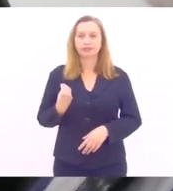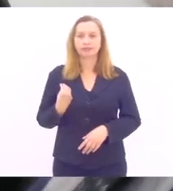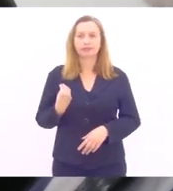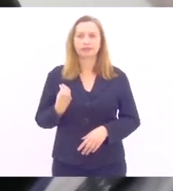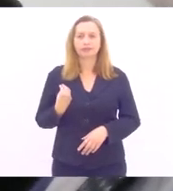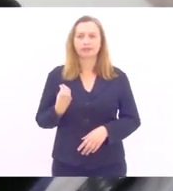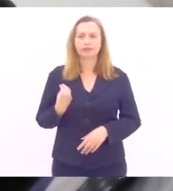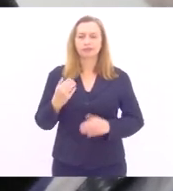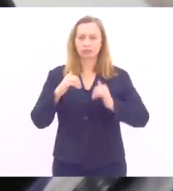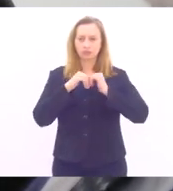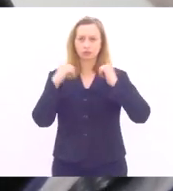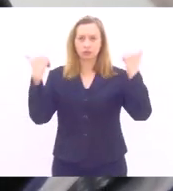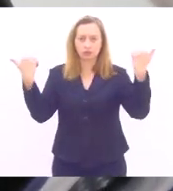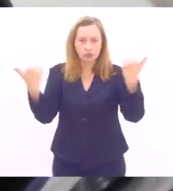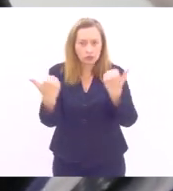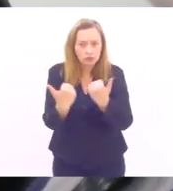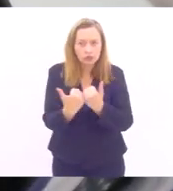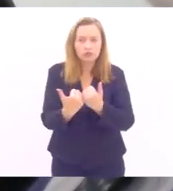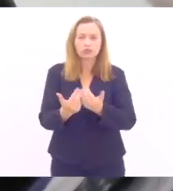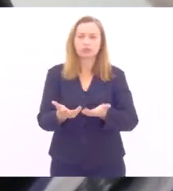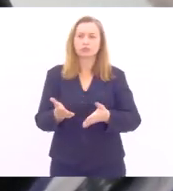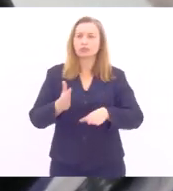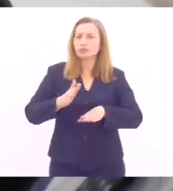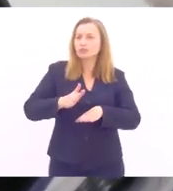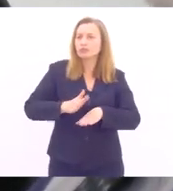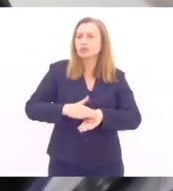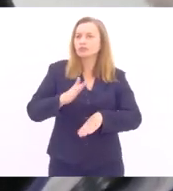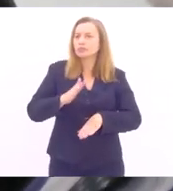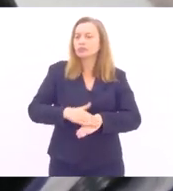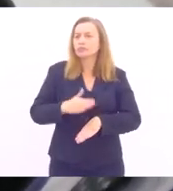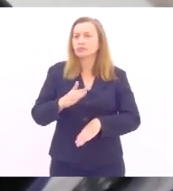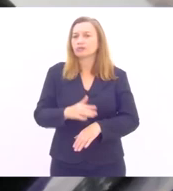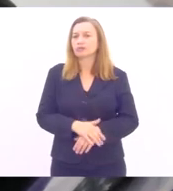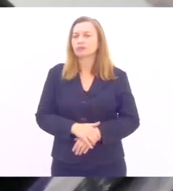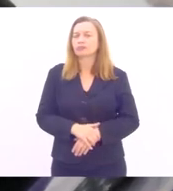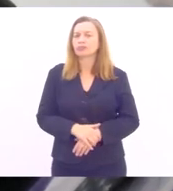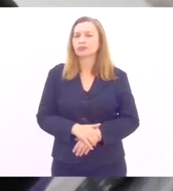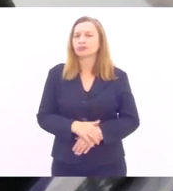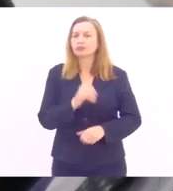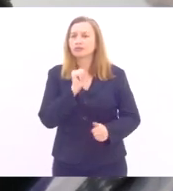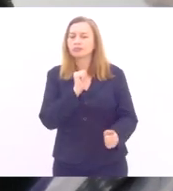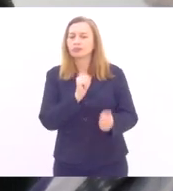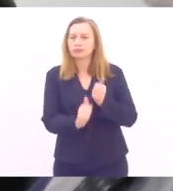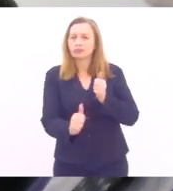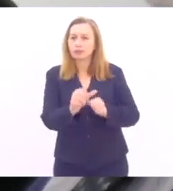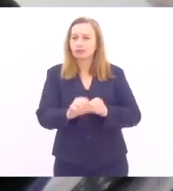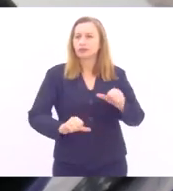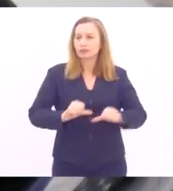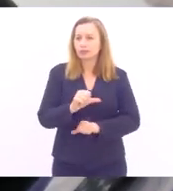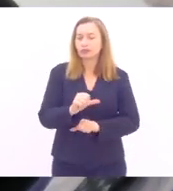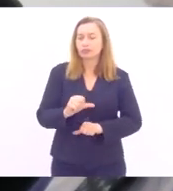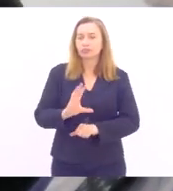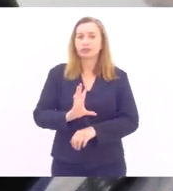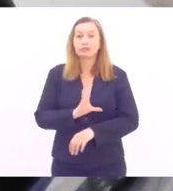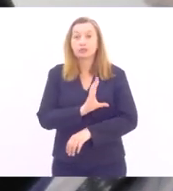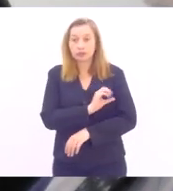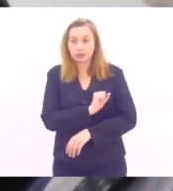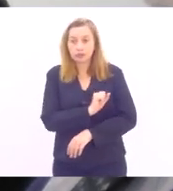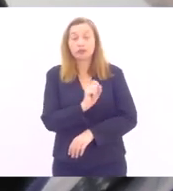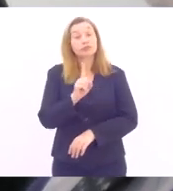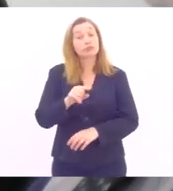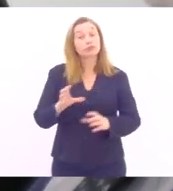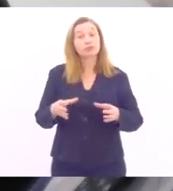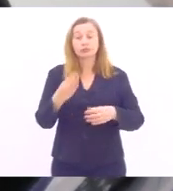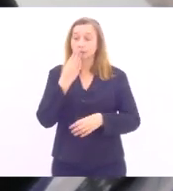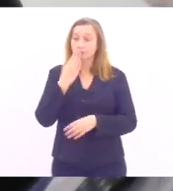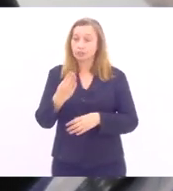aos estádios e que faz cada vez mais o futebol se transformar numa paixão são as